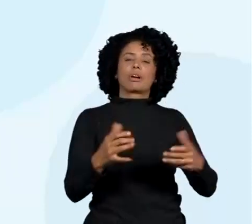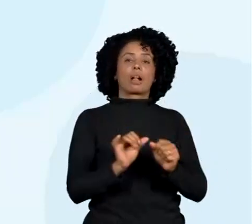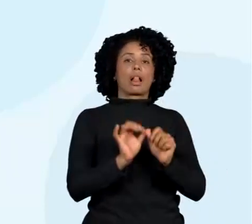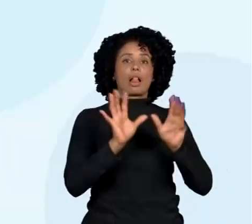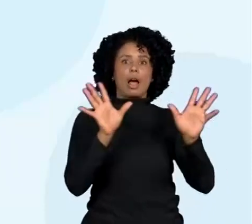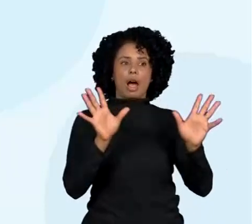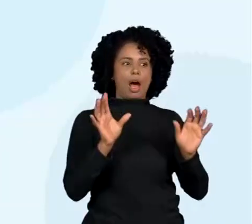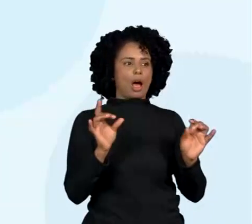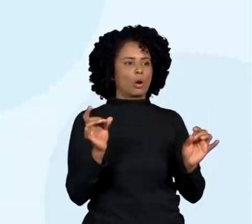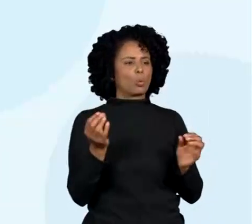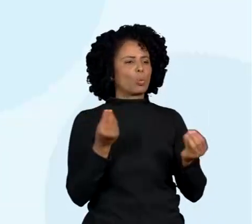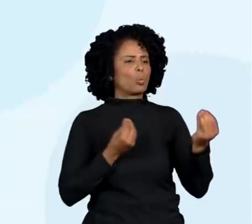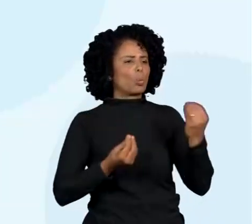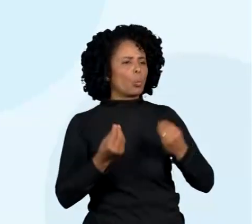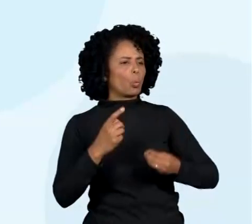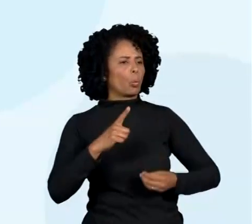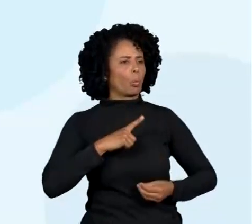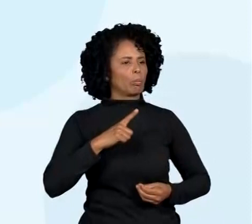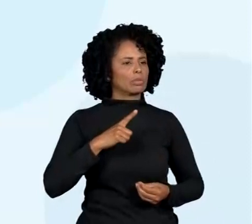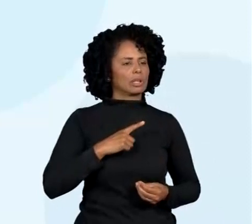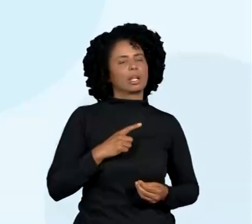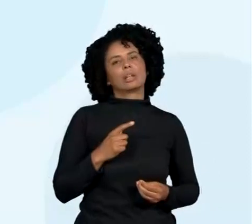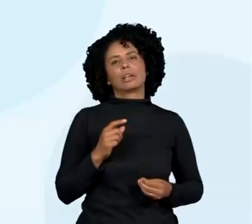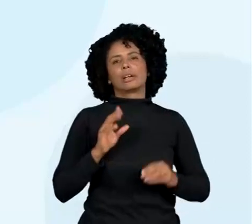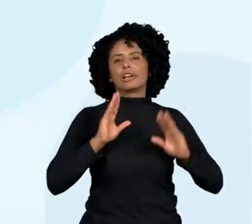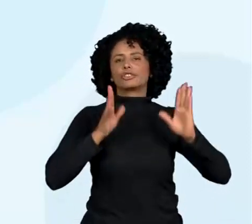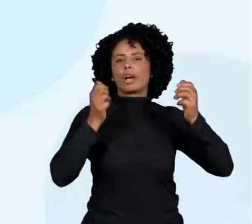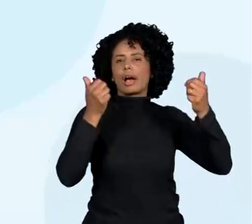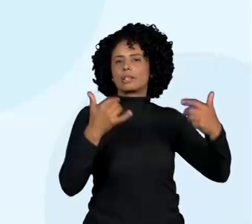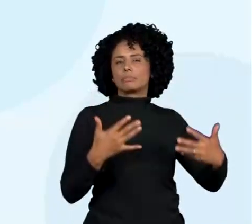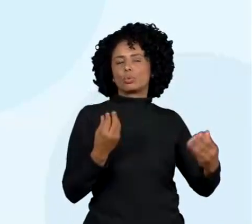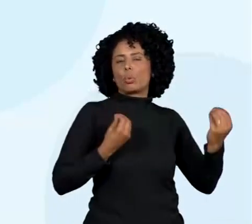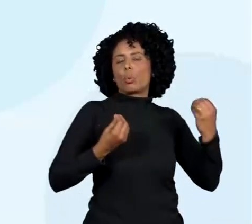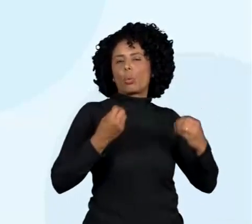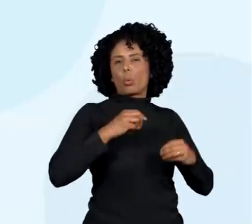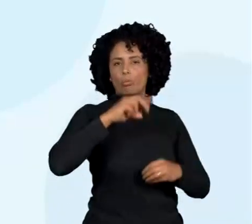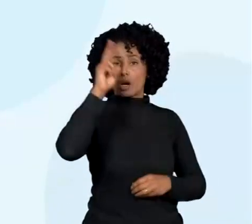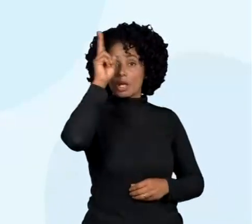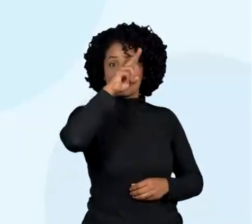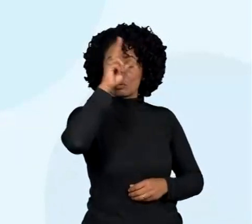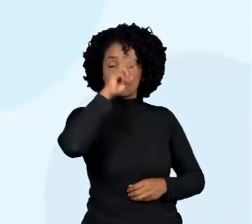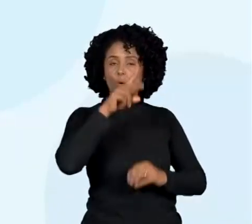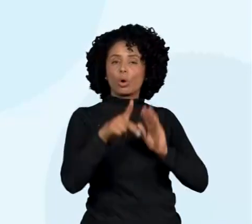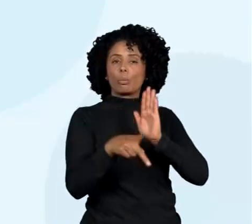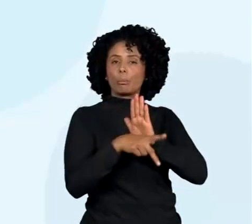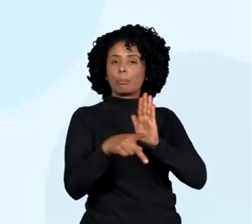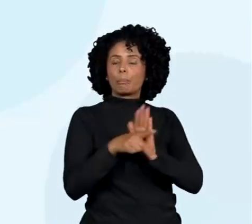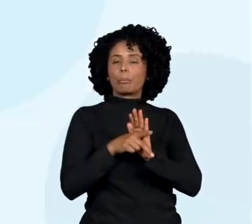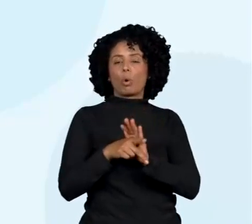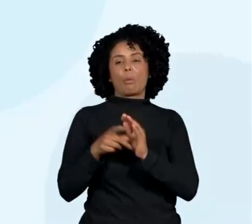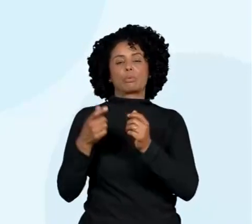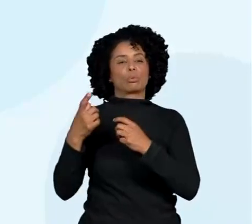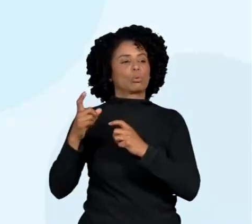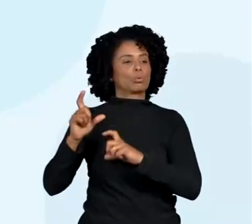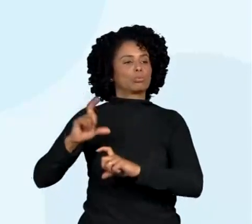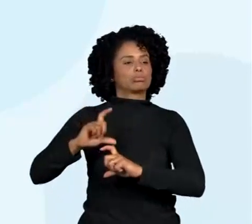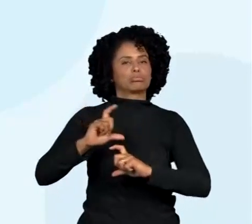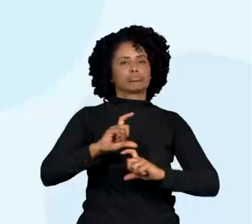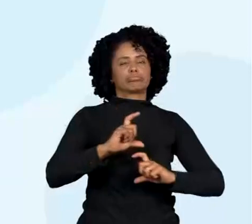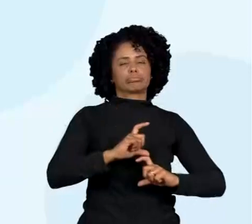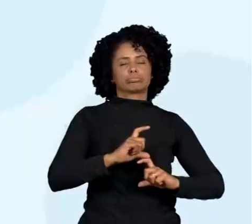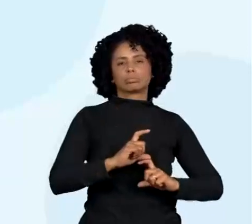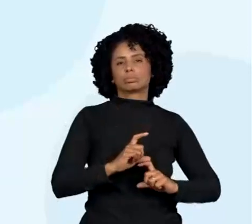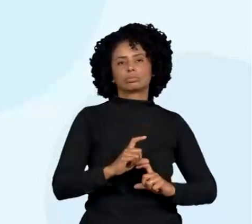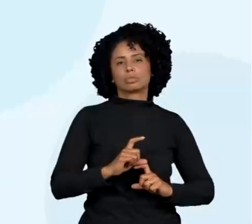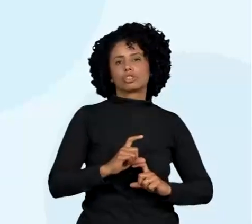quando nós falamos em tirinhas, nós falamos das histórias em quadrinhos. E aí eu usei uma